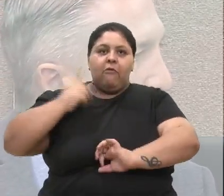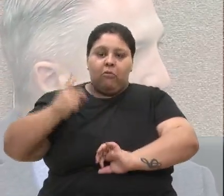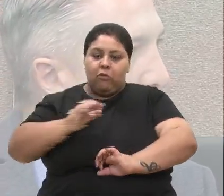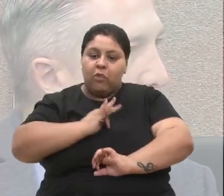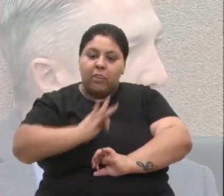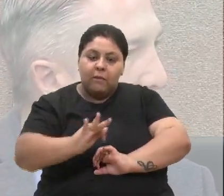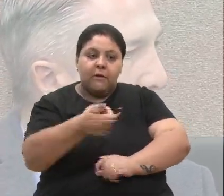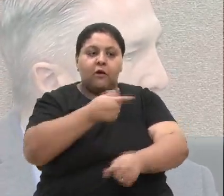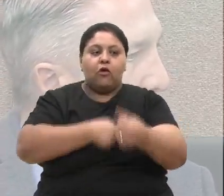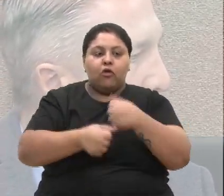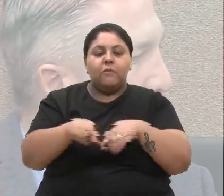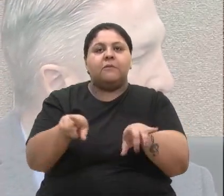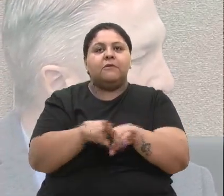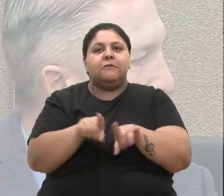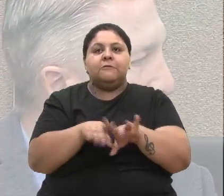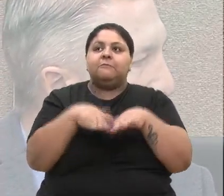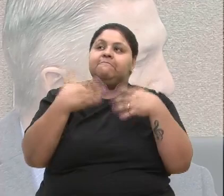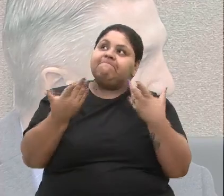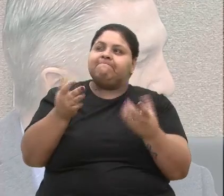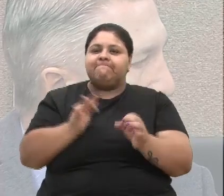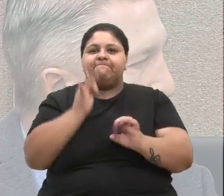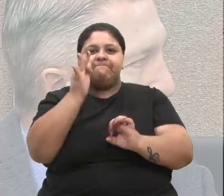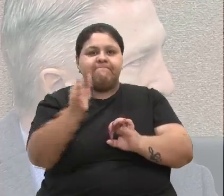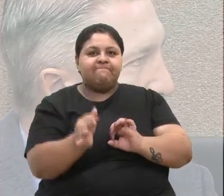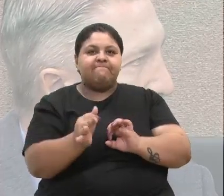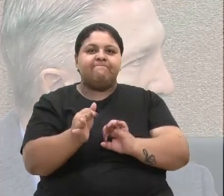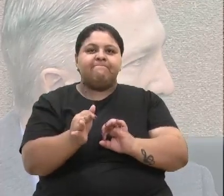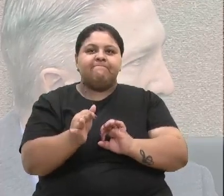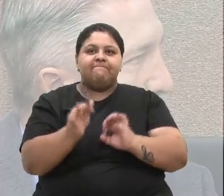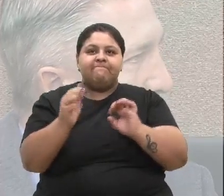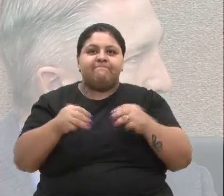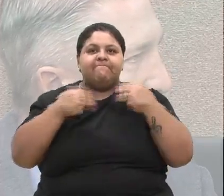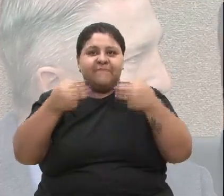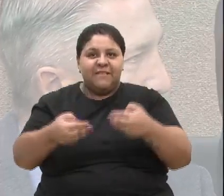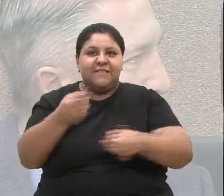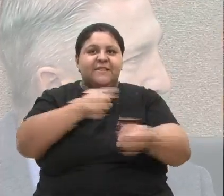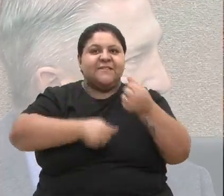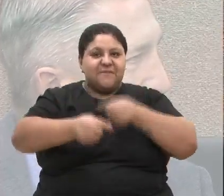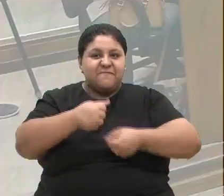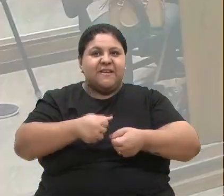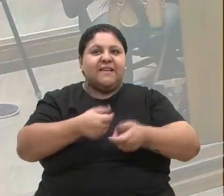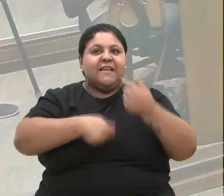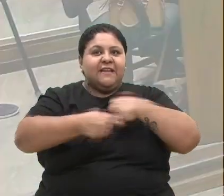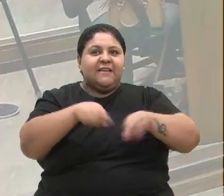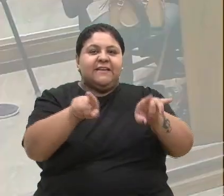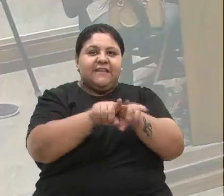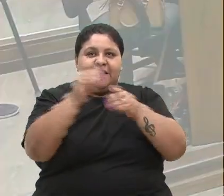federal economista e, quem sabe no futuro, um ministro da economia economista. Muito obrigado.